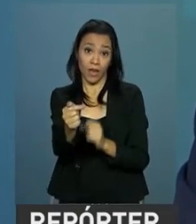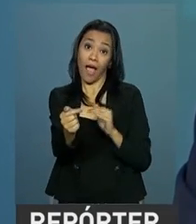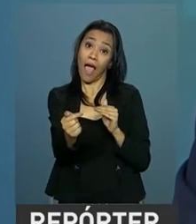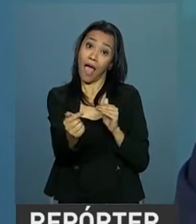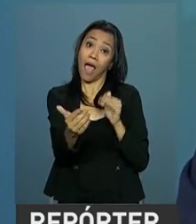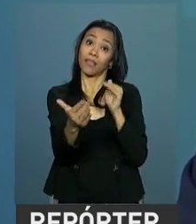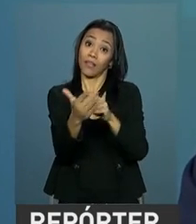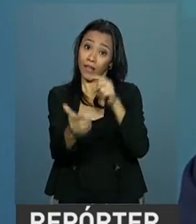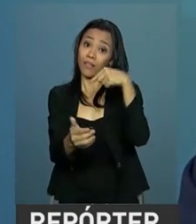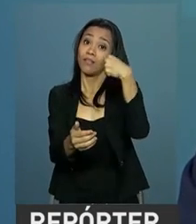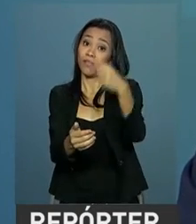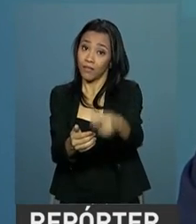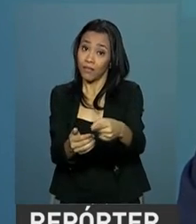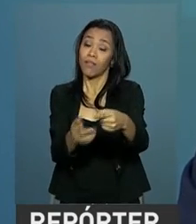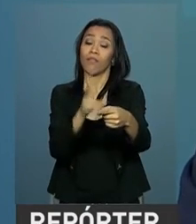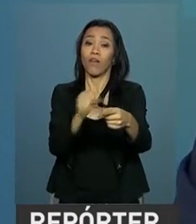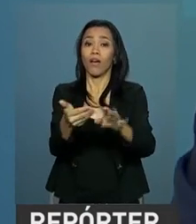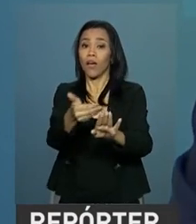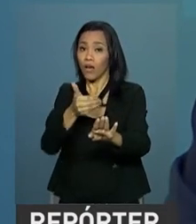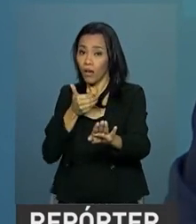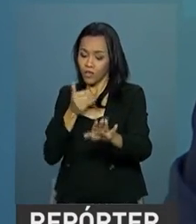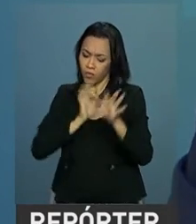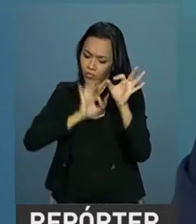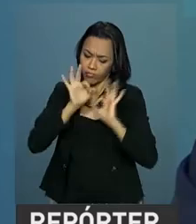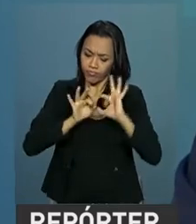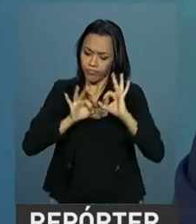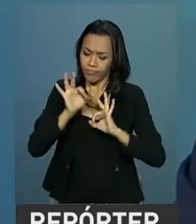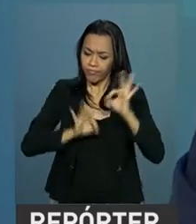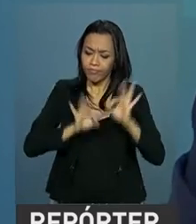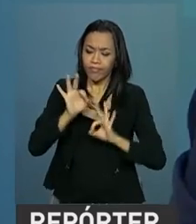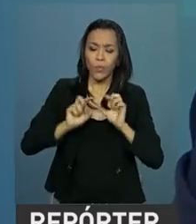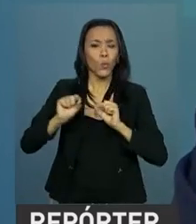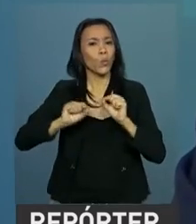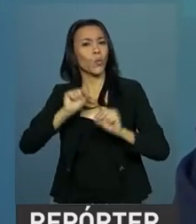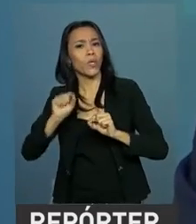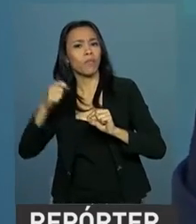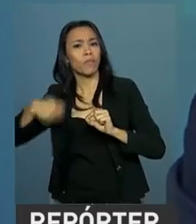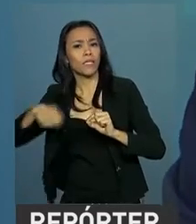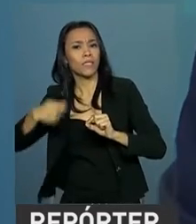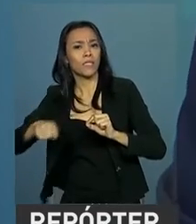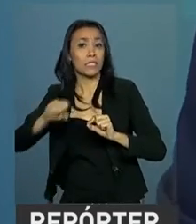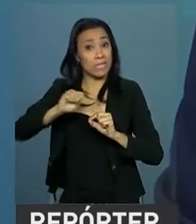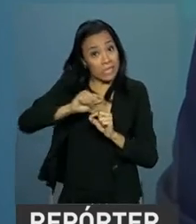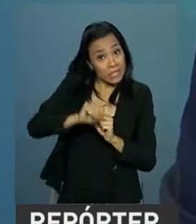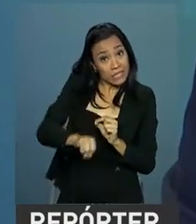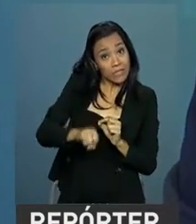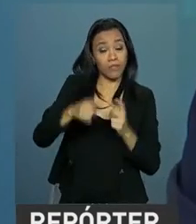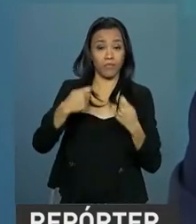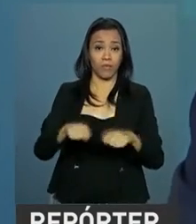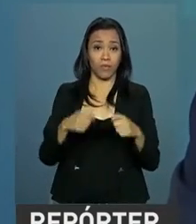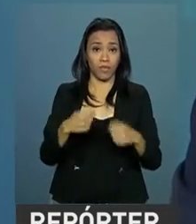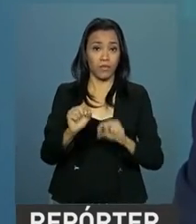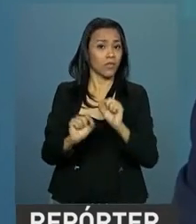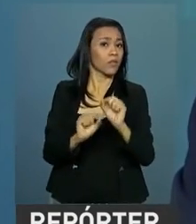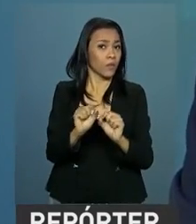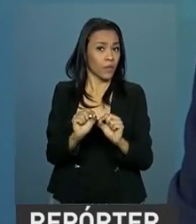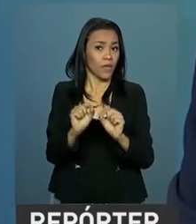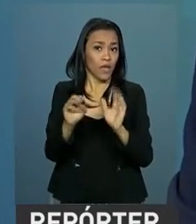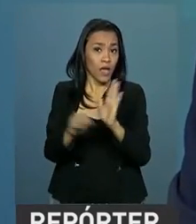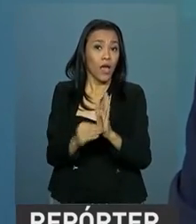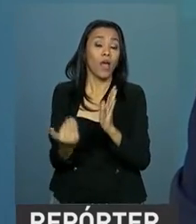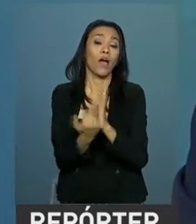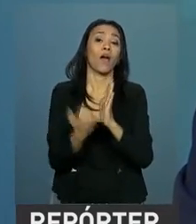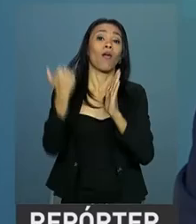se teremos definido o que será necessário e se será necessário a